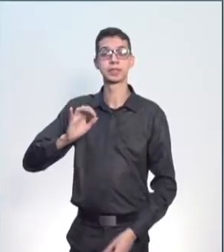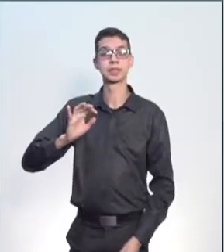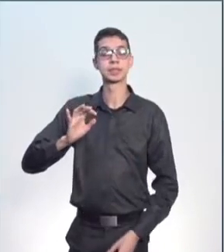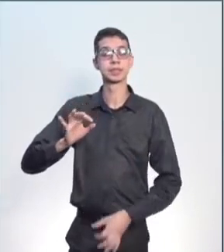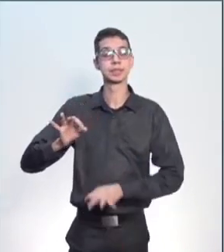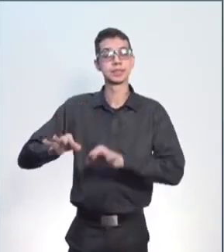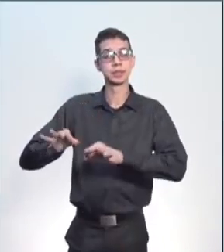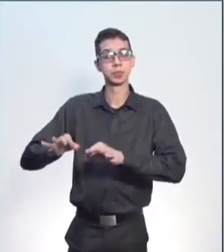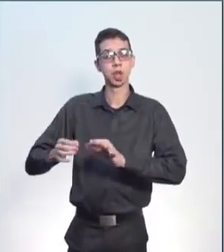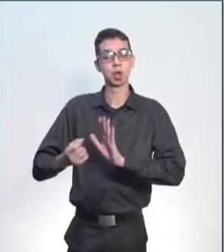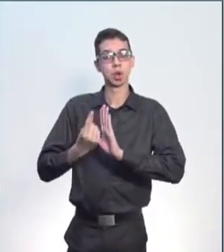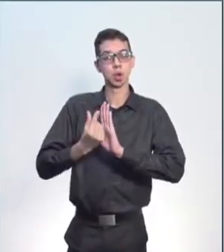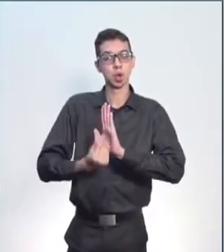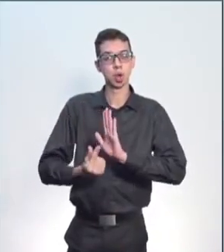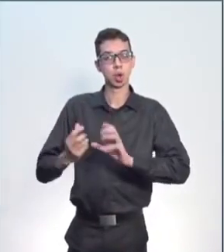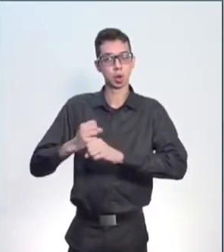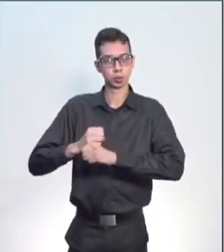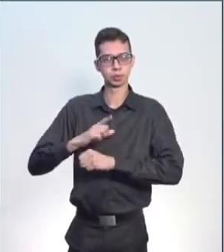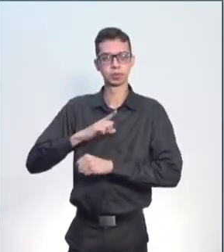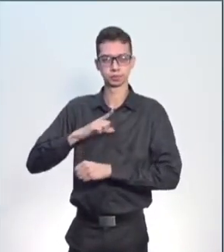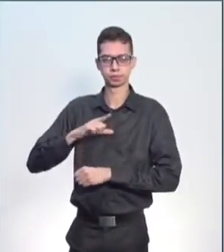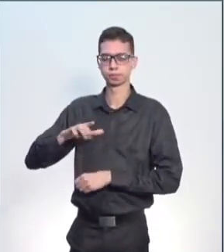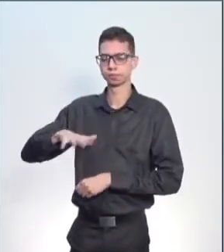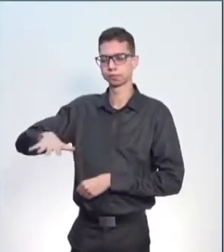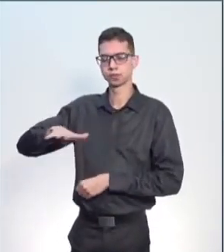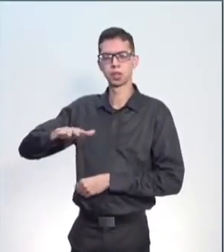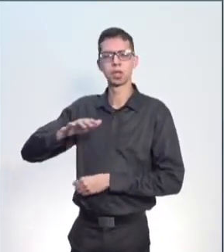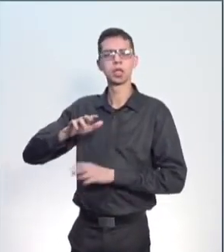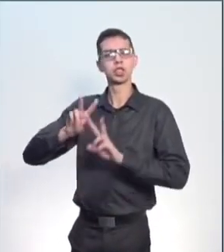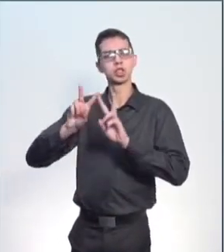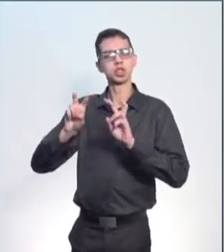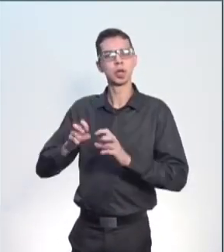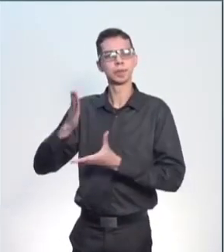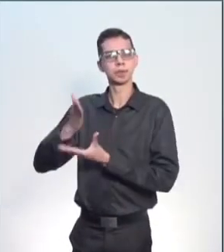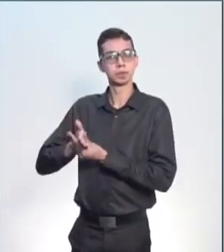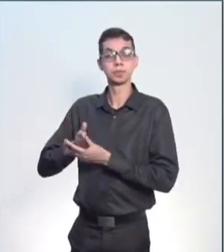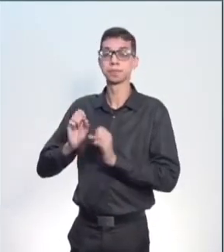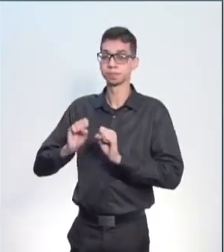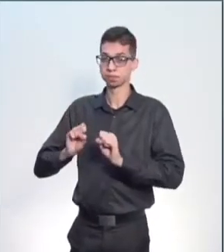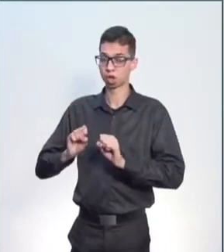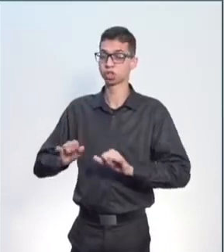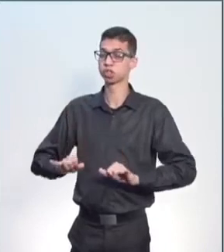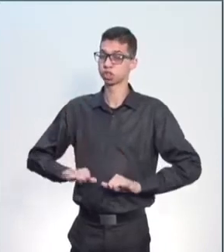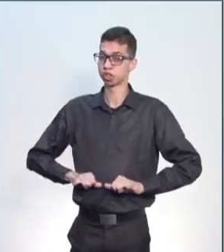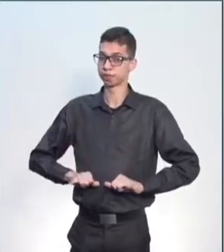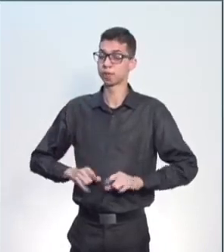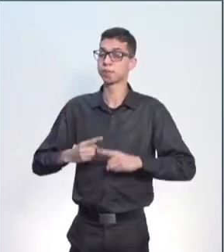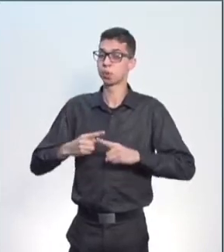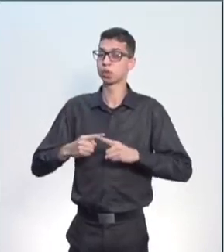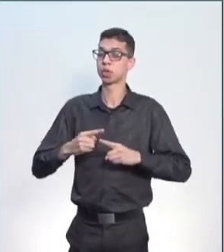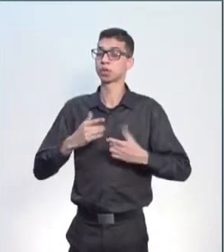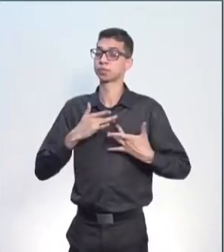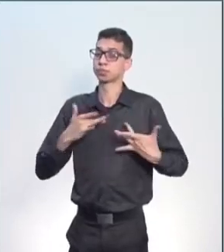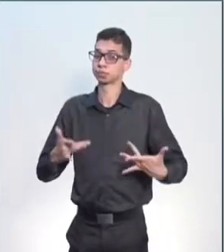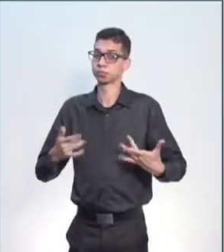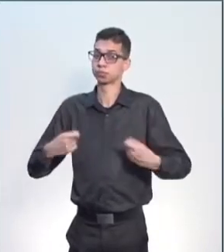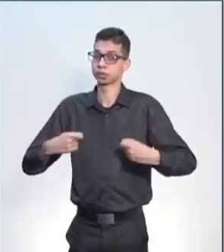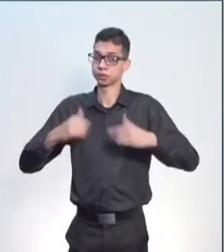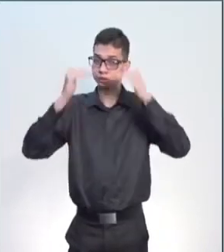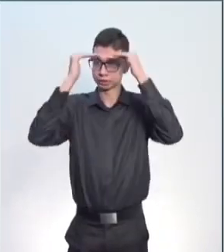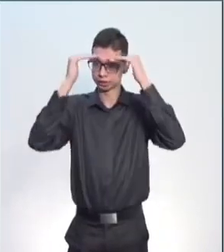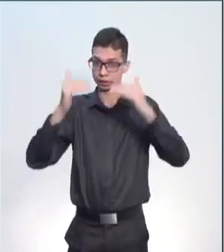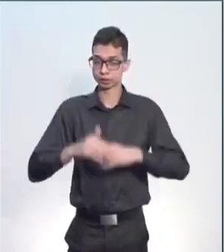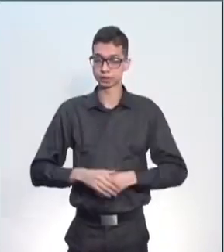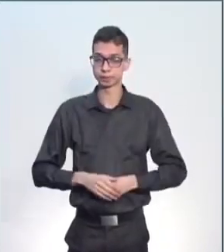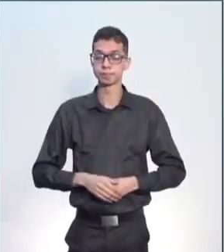de responsabilidade solidária. Nesse contexto, solidário tem um sentido de obrigação partilhada entre diferentes